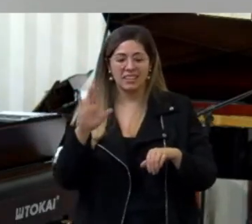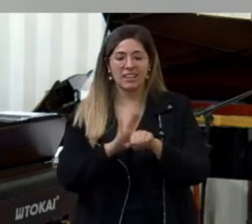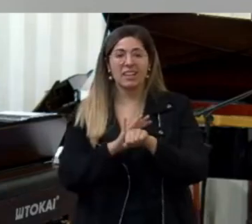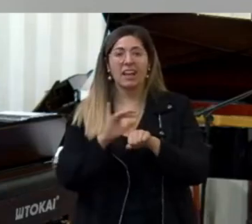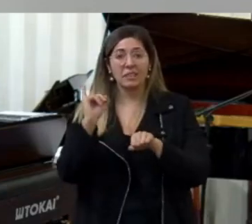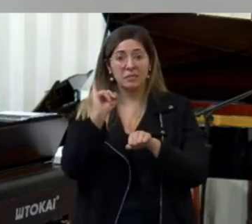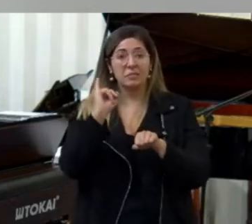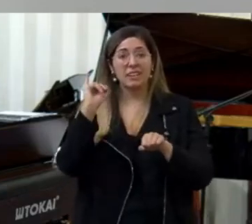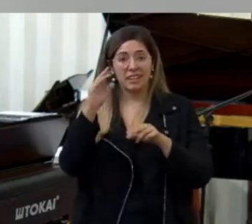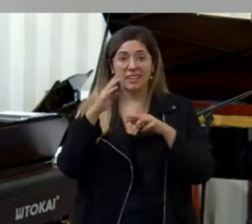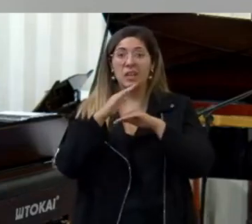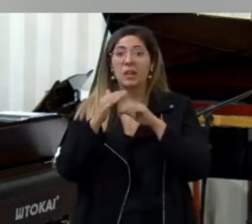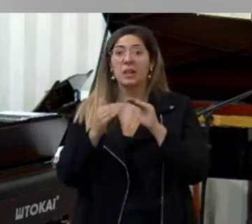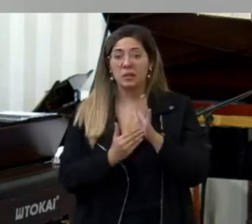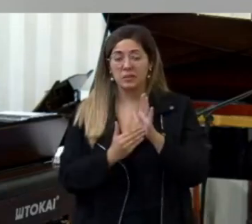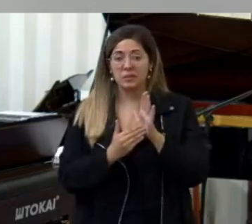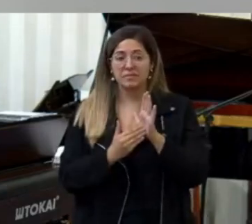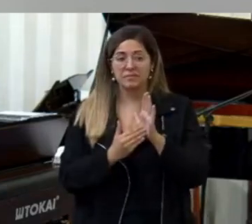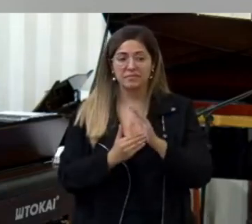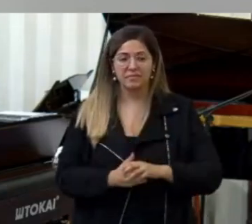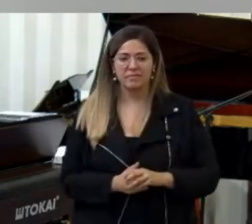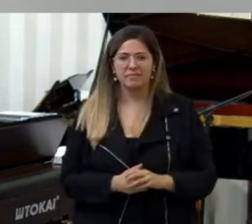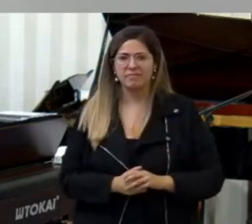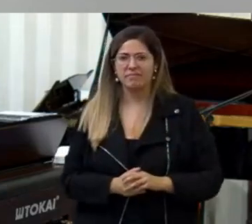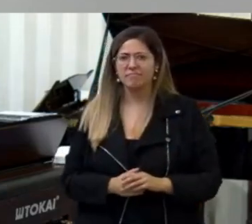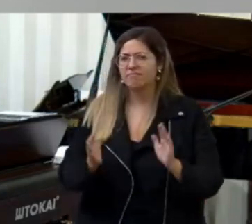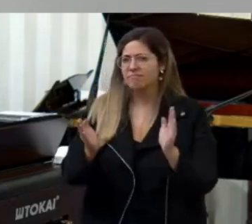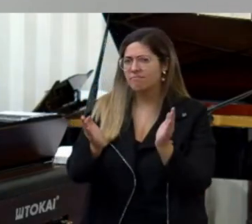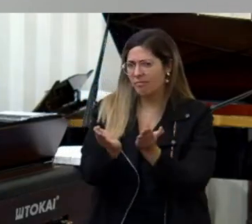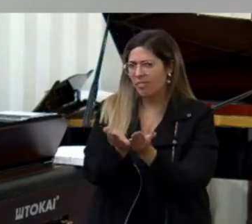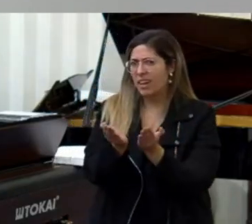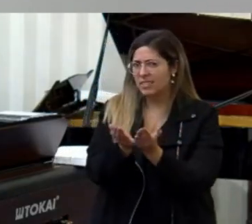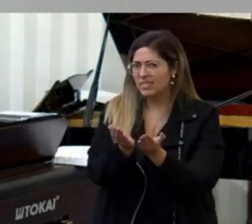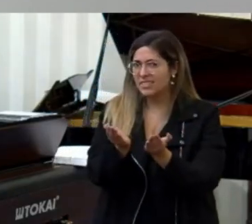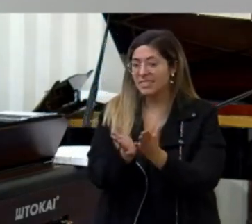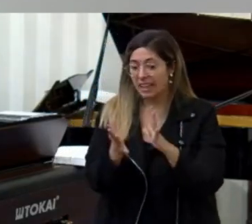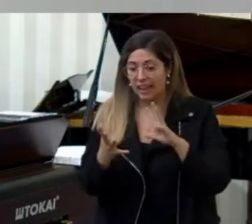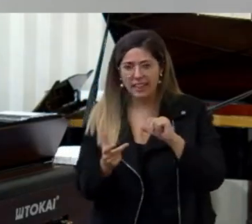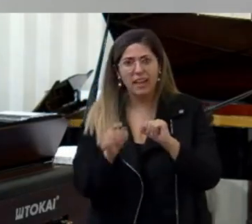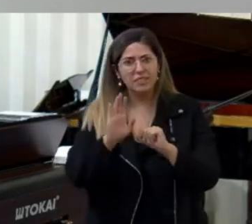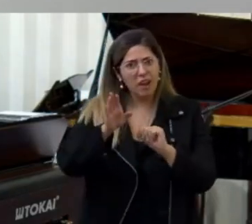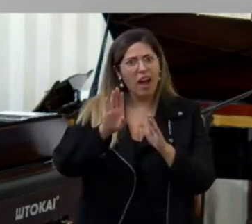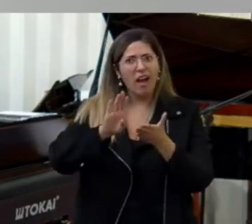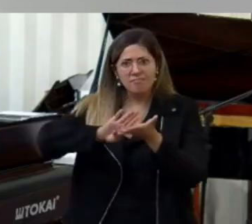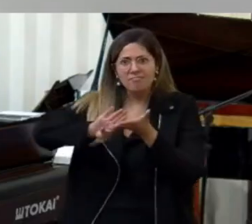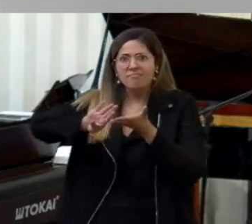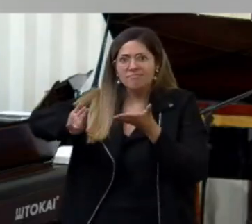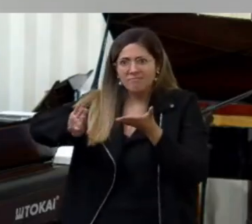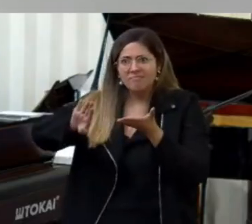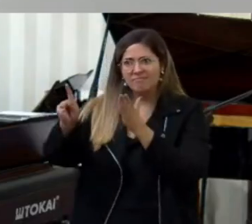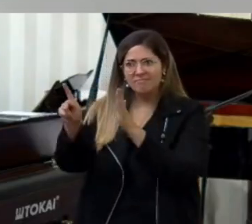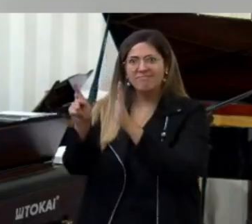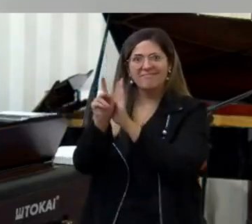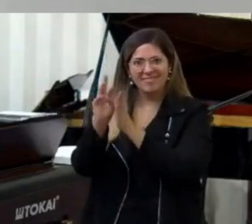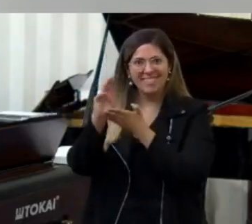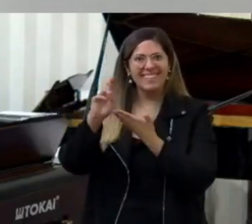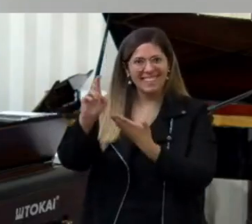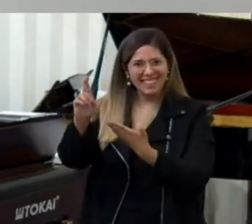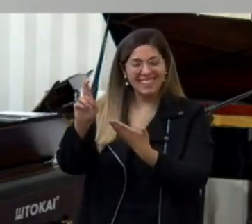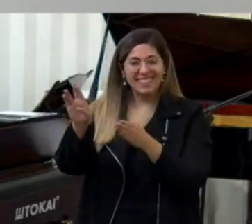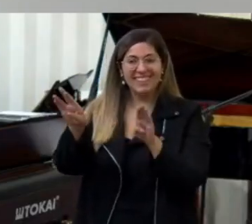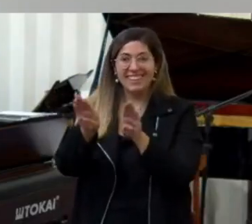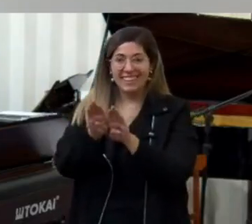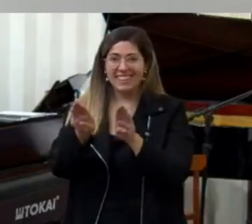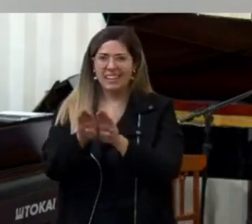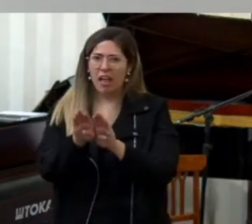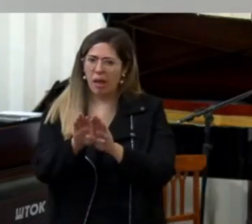Ele diz, quanto aos santos que há na terra, essa é uma ideia de aqueles que o Senhor já separou para Ti, eles são